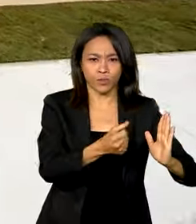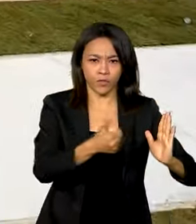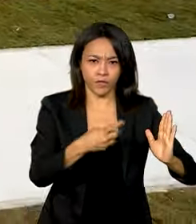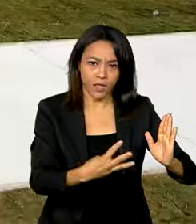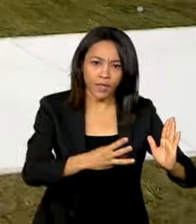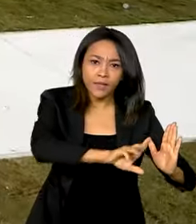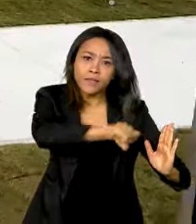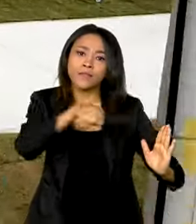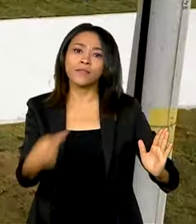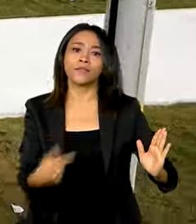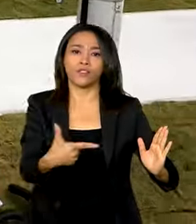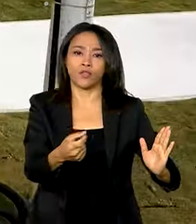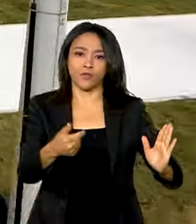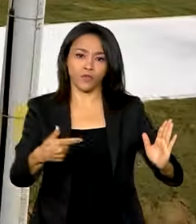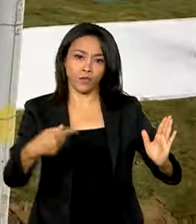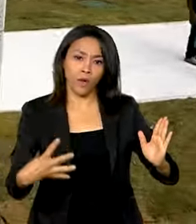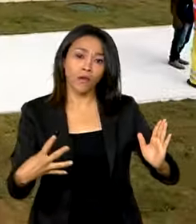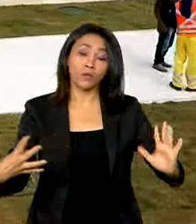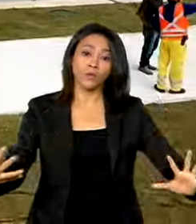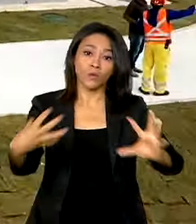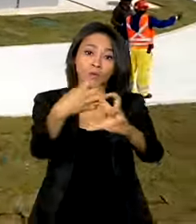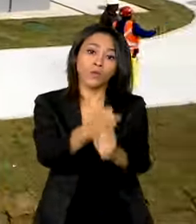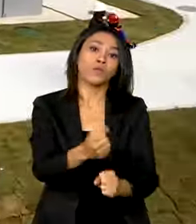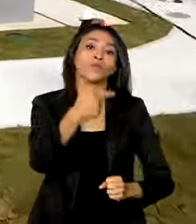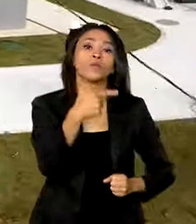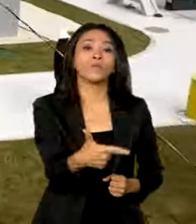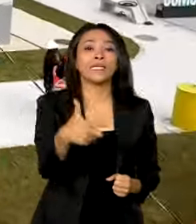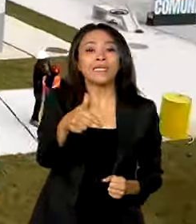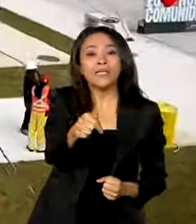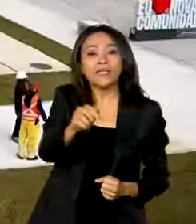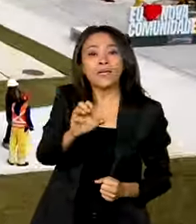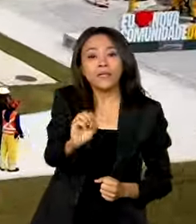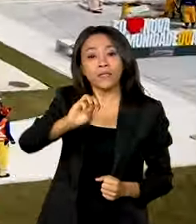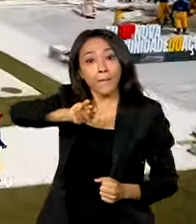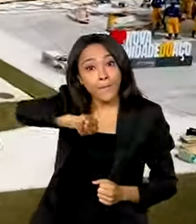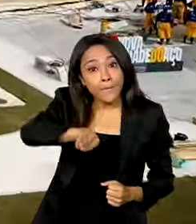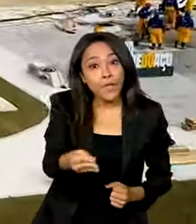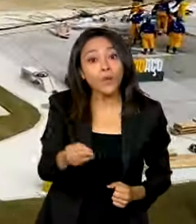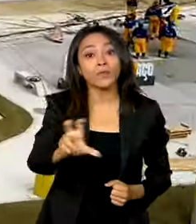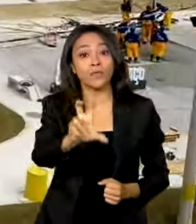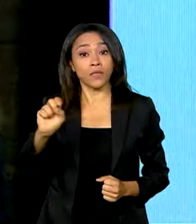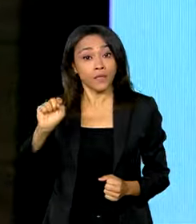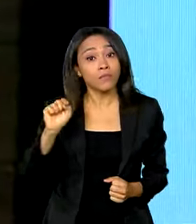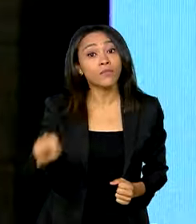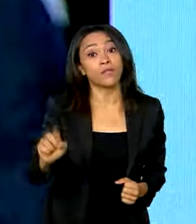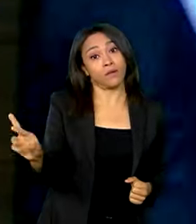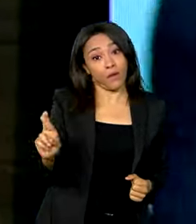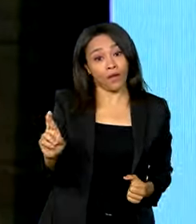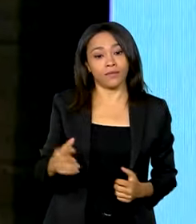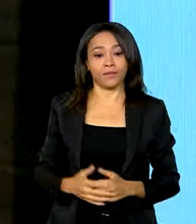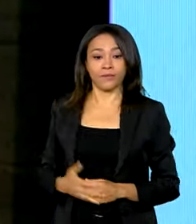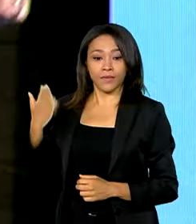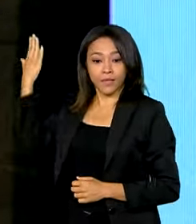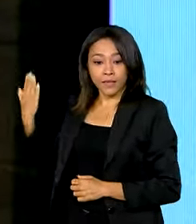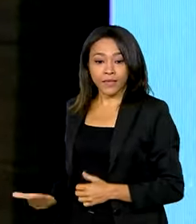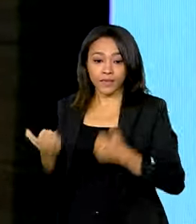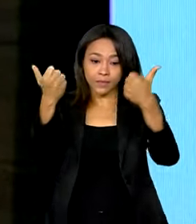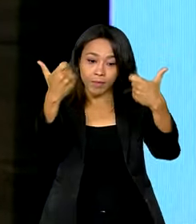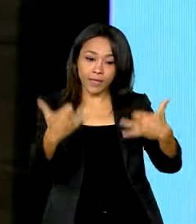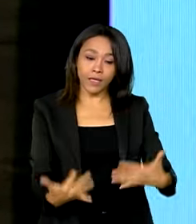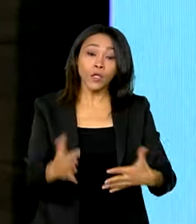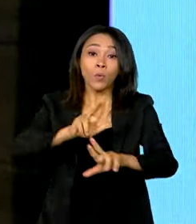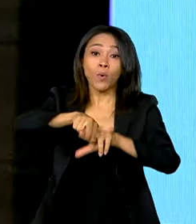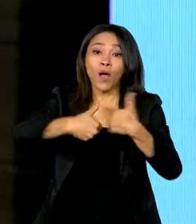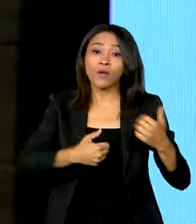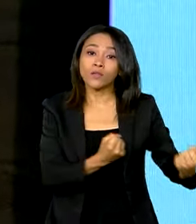e 2024, 270 milhões e meio de reais. Por conta das obras do PAC, por